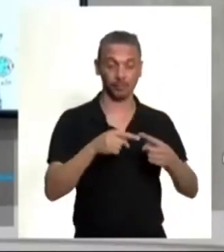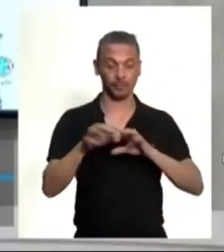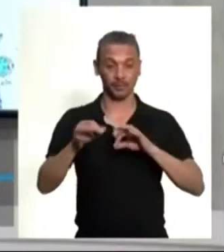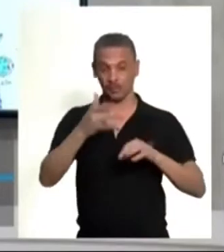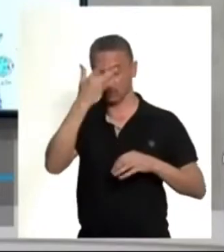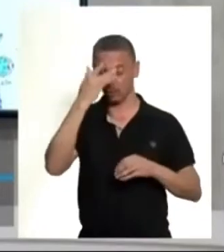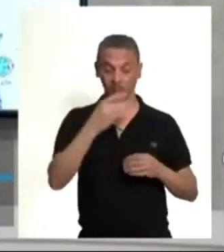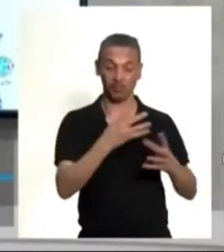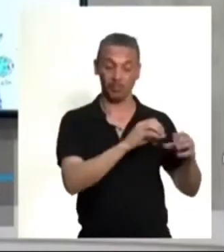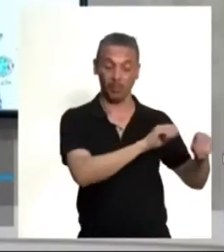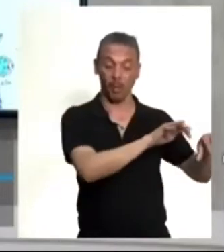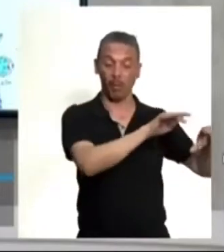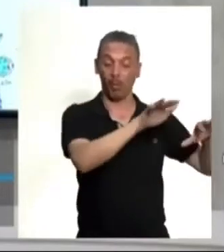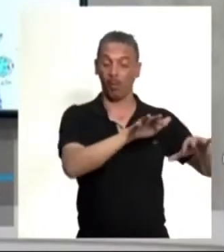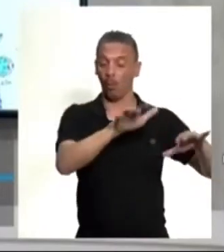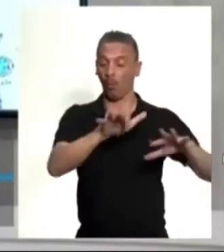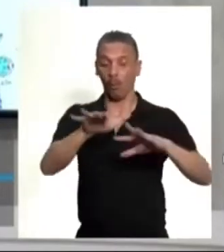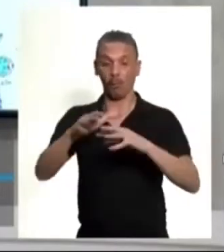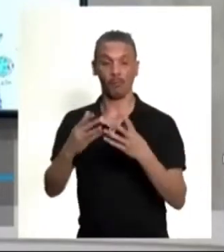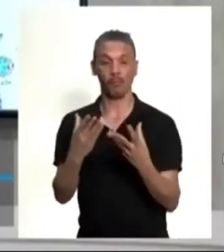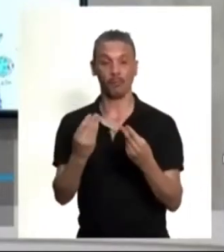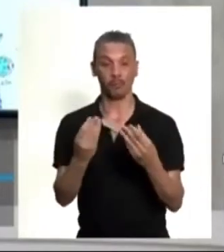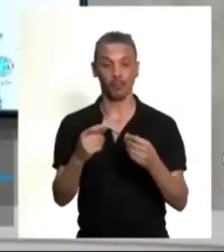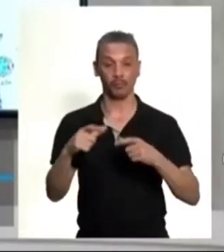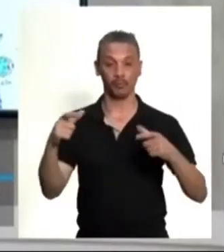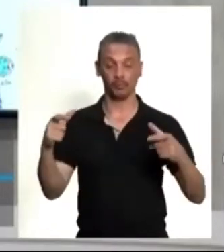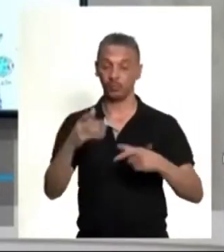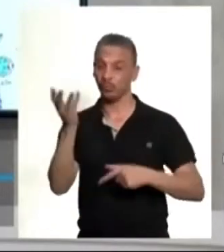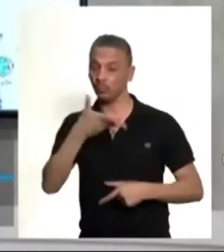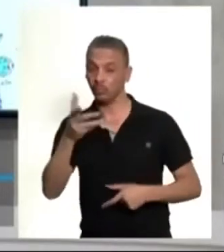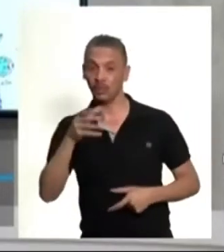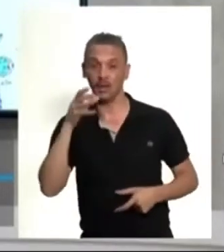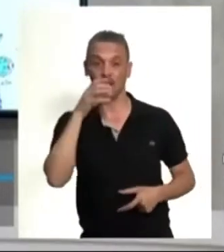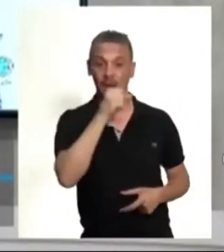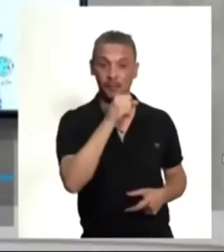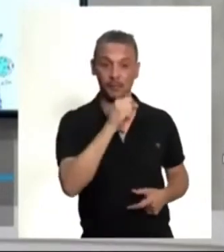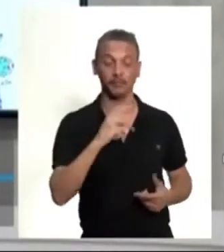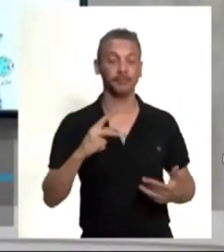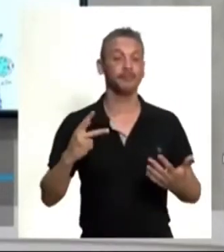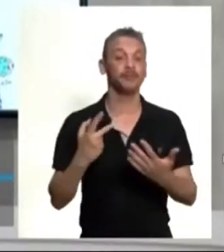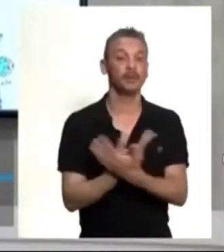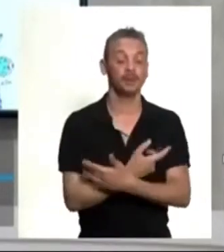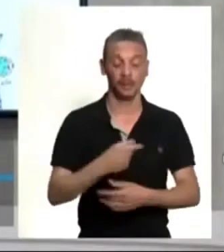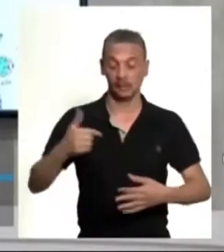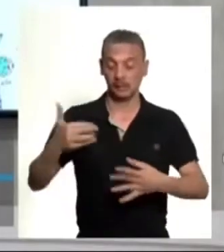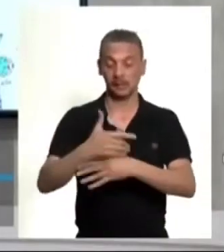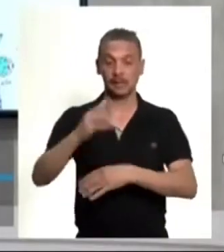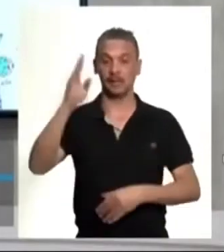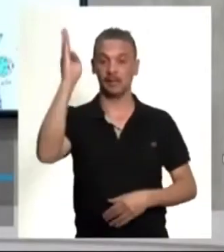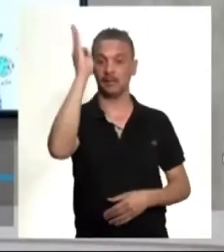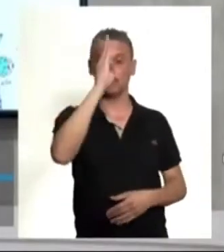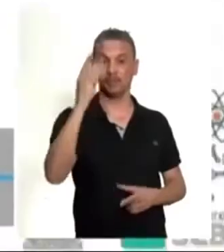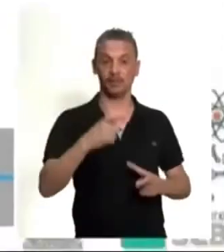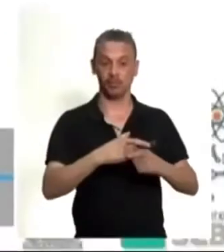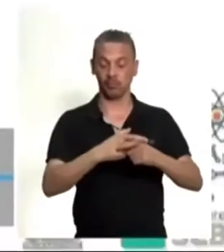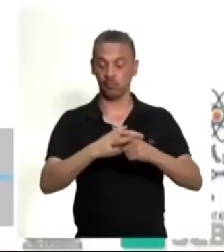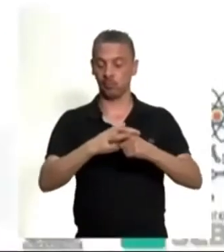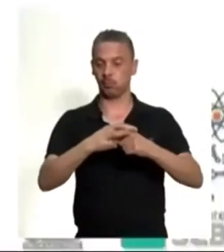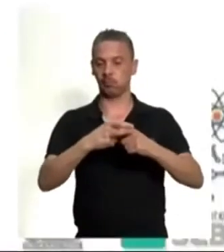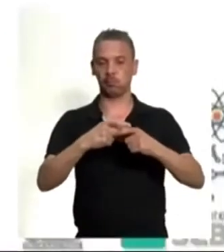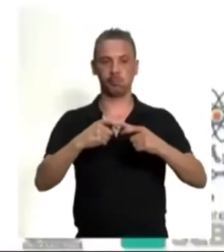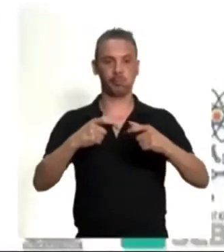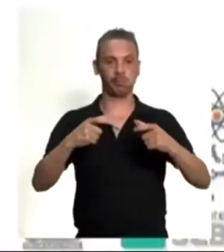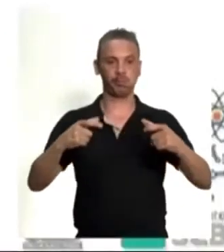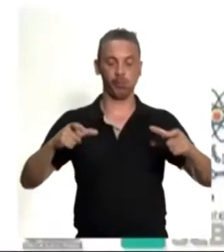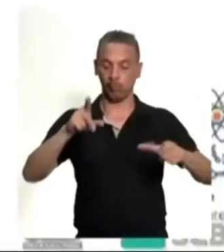massa do campo para a cidade. No rápido processo do êxodo rural, as grandes cidades brasileiras absorveram um grande